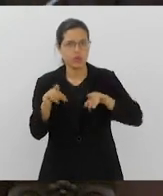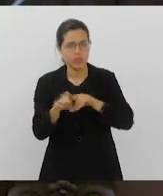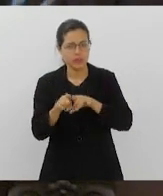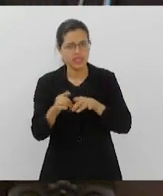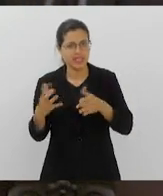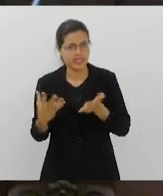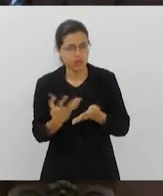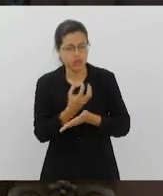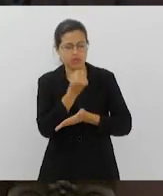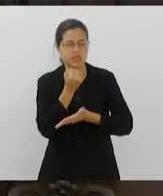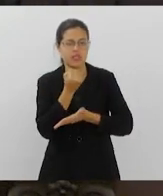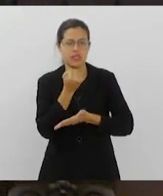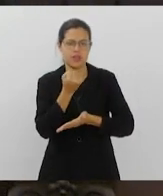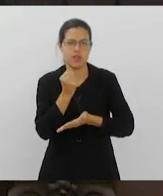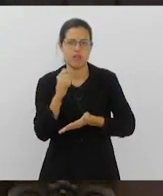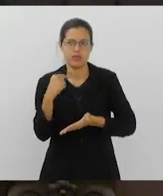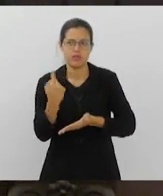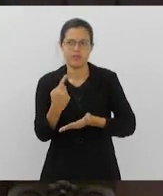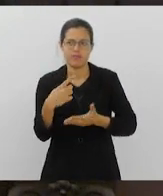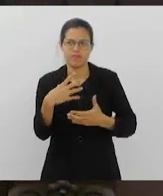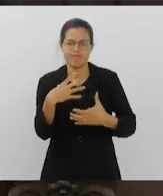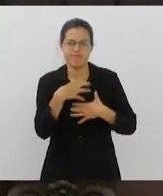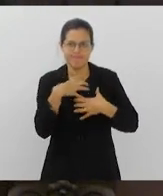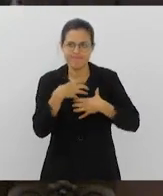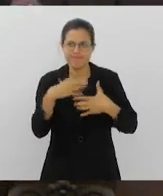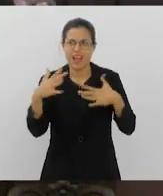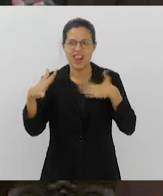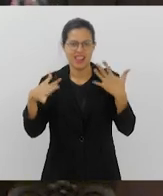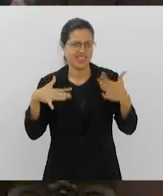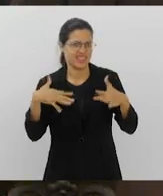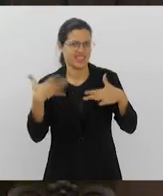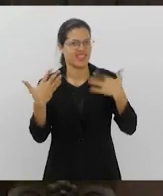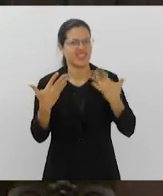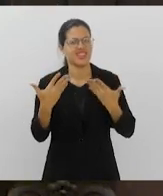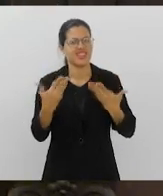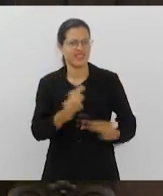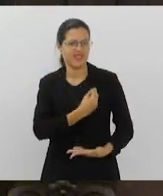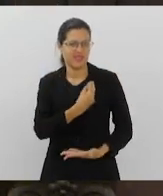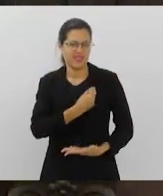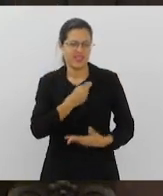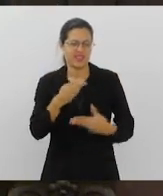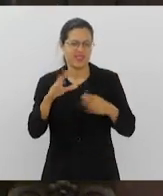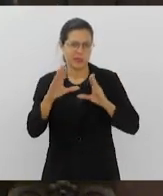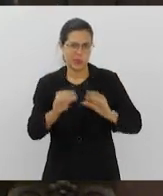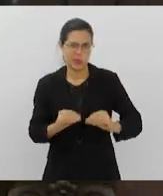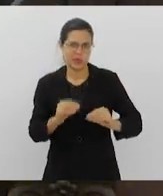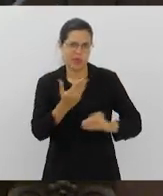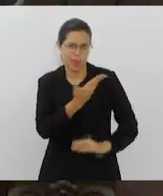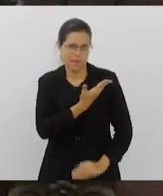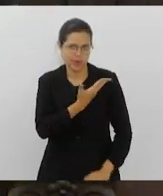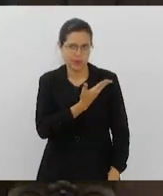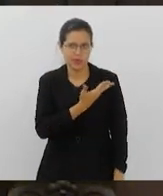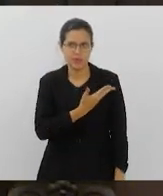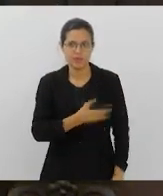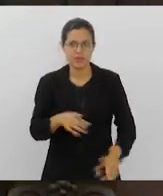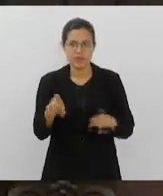esse sentimento, temos uma alegria muito grande de estar aqui compartilhando essa noite com muitos amigos. Também nessa